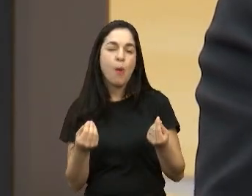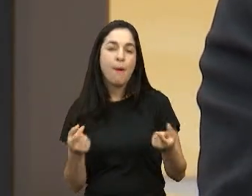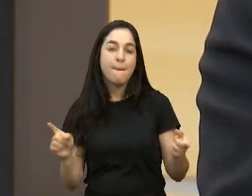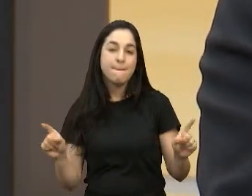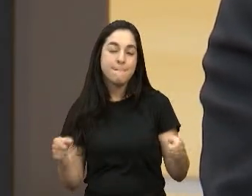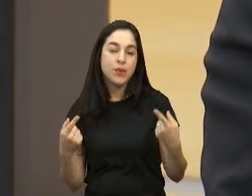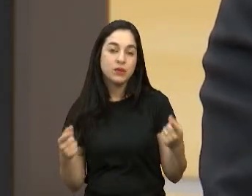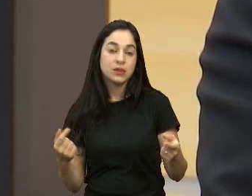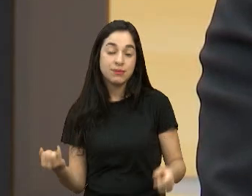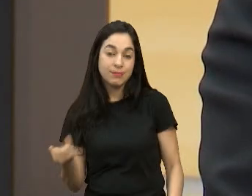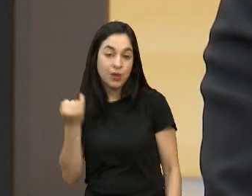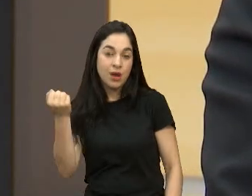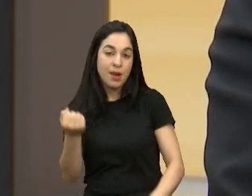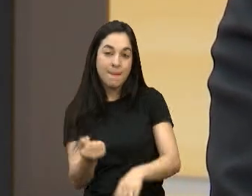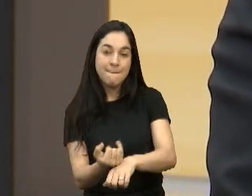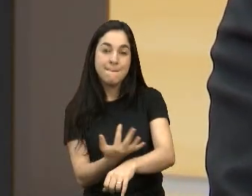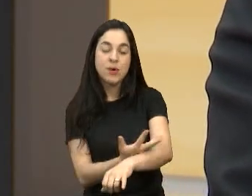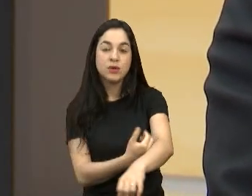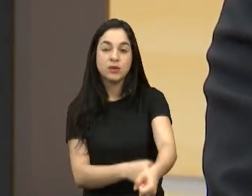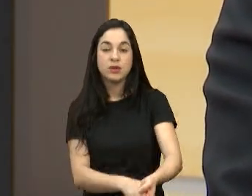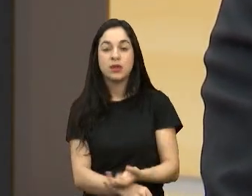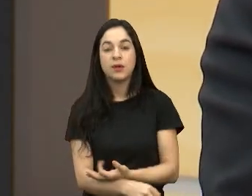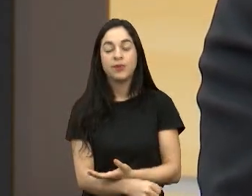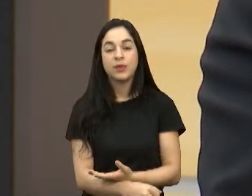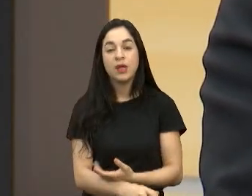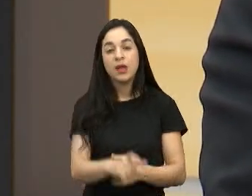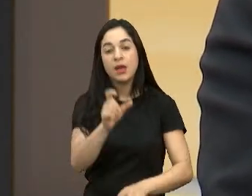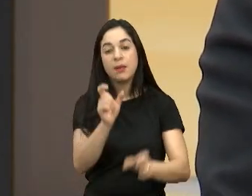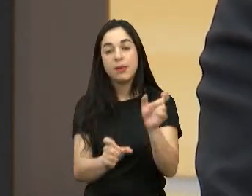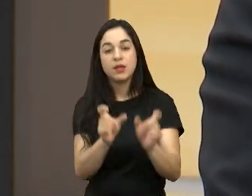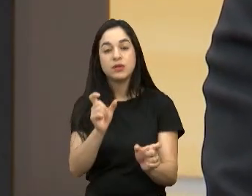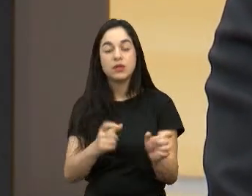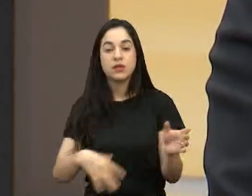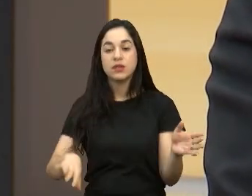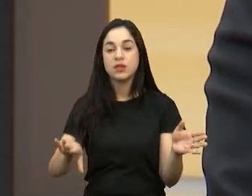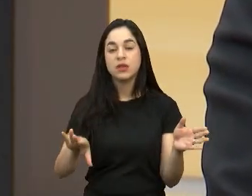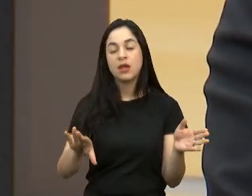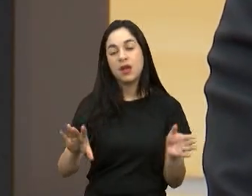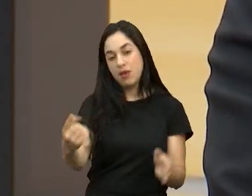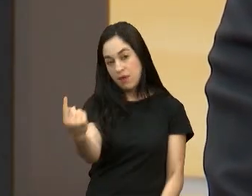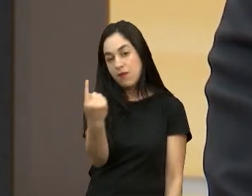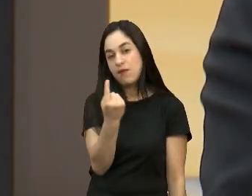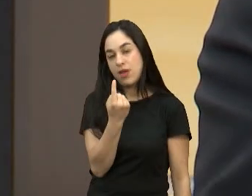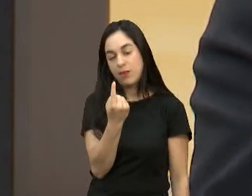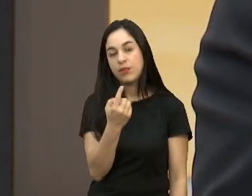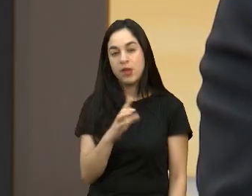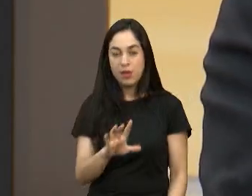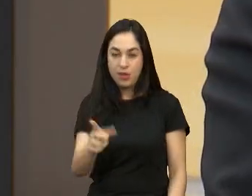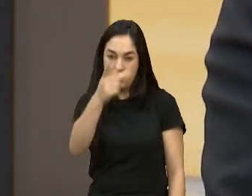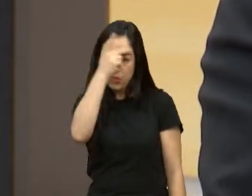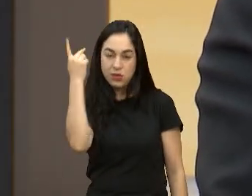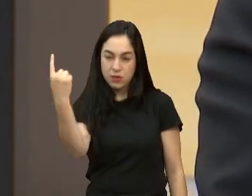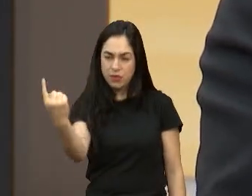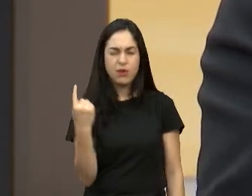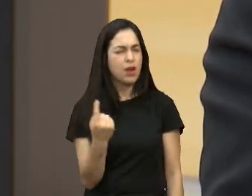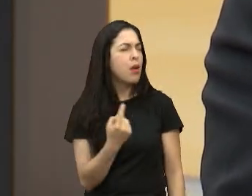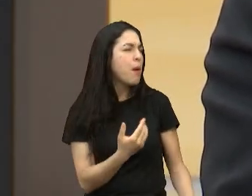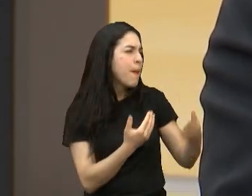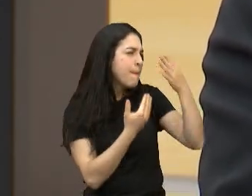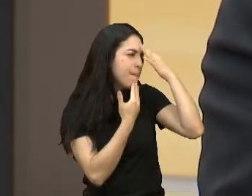a emoção, né? E muitas pessoas chegam em mim e agradecem, às vezes